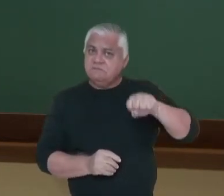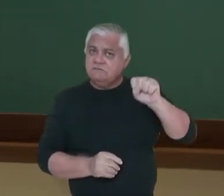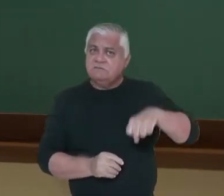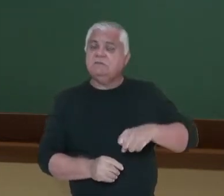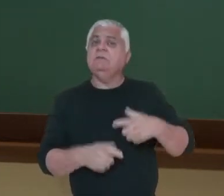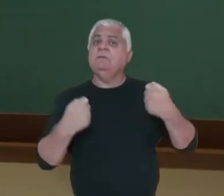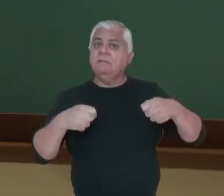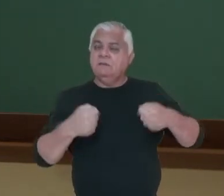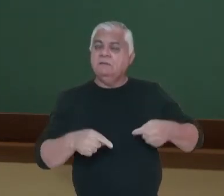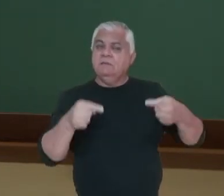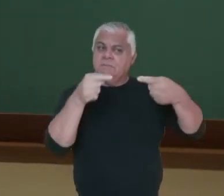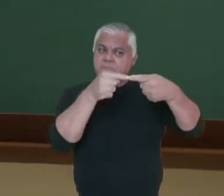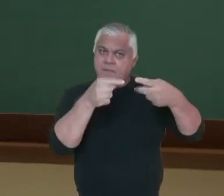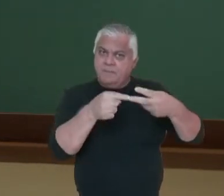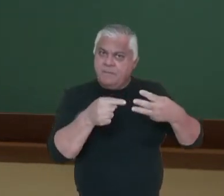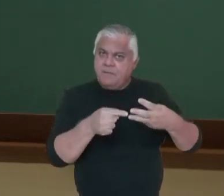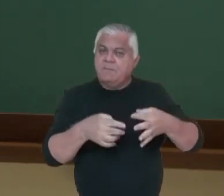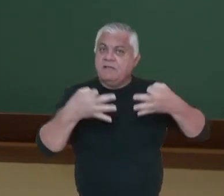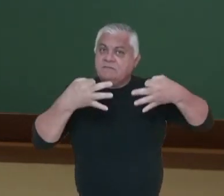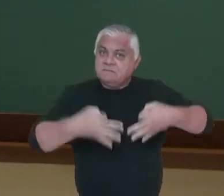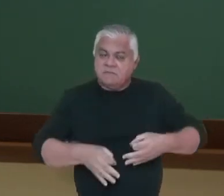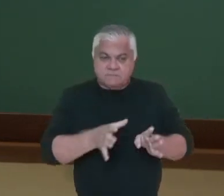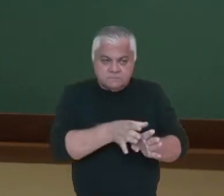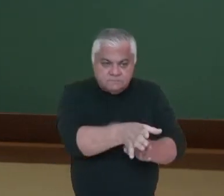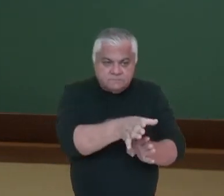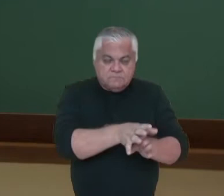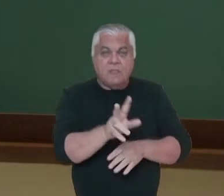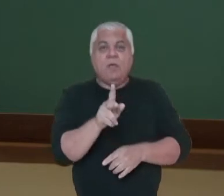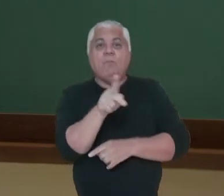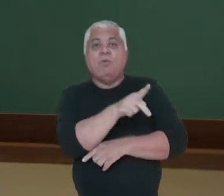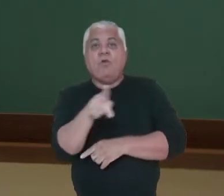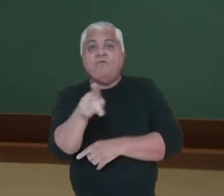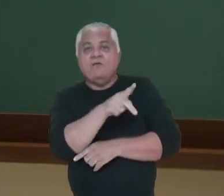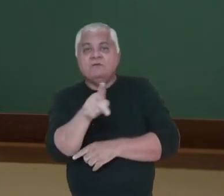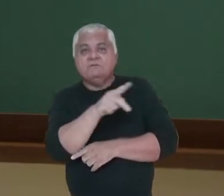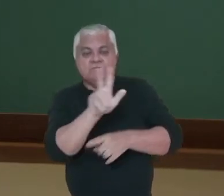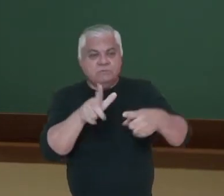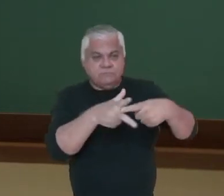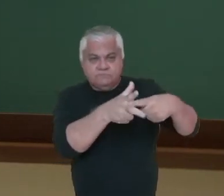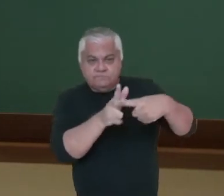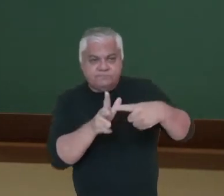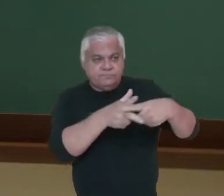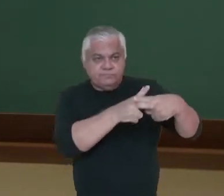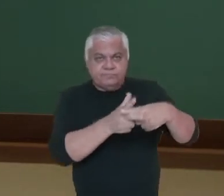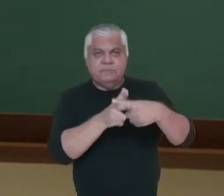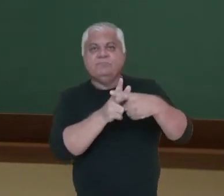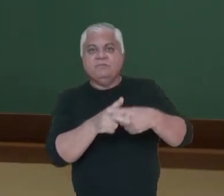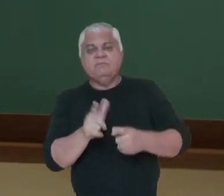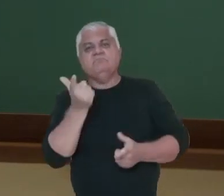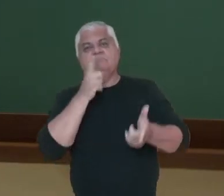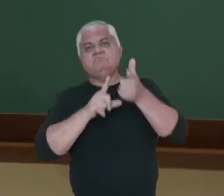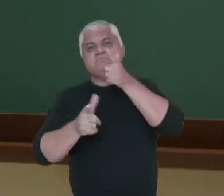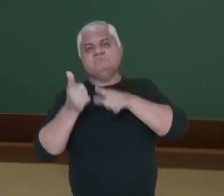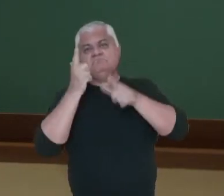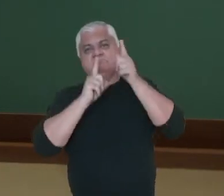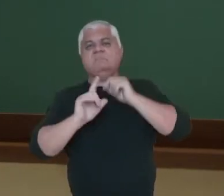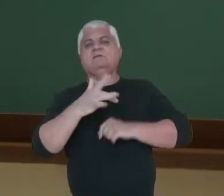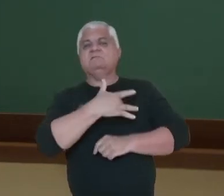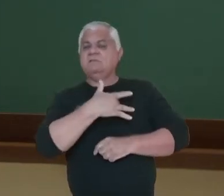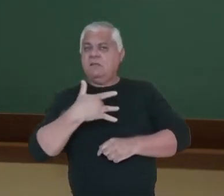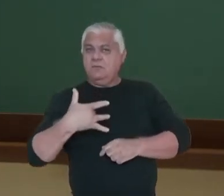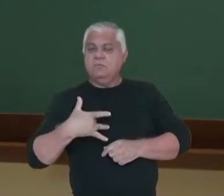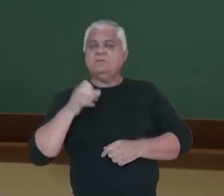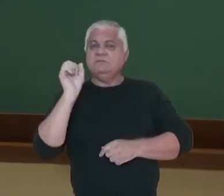forma correta, com orientação de um profissional capacitado, nós só temos a ganhar para a nossa saúde,